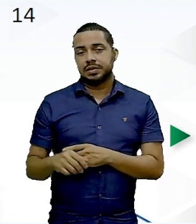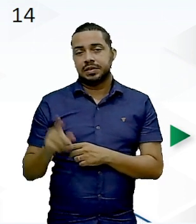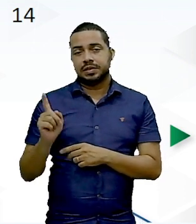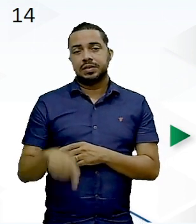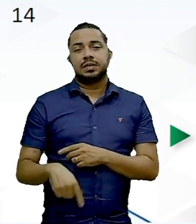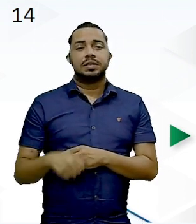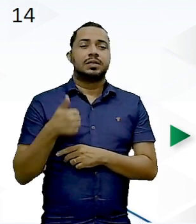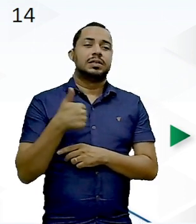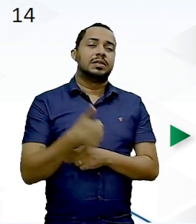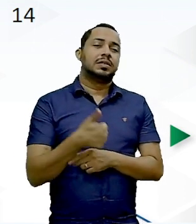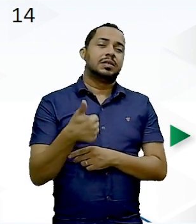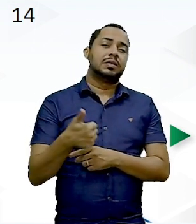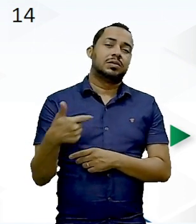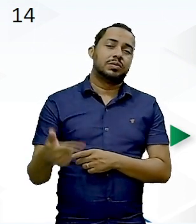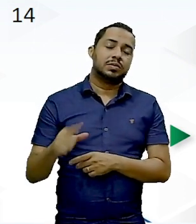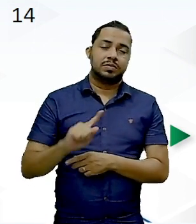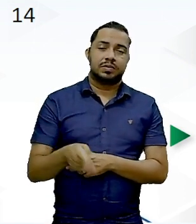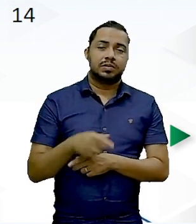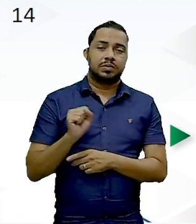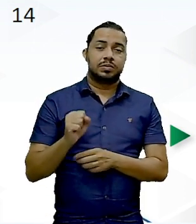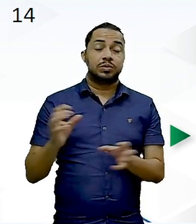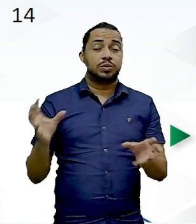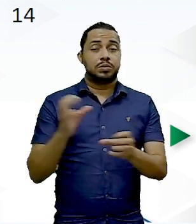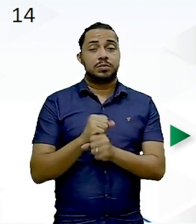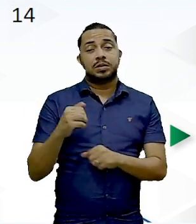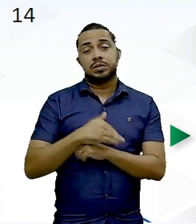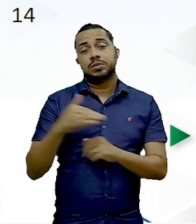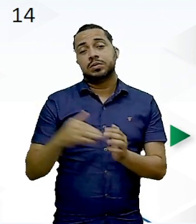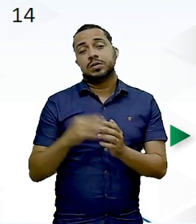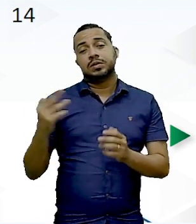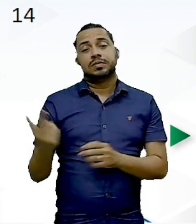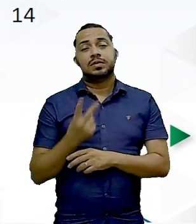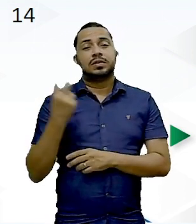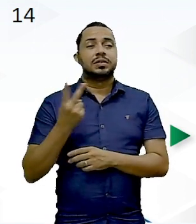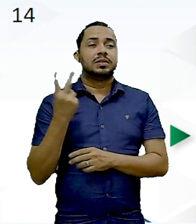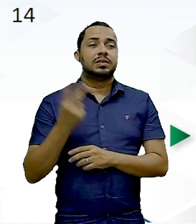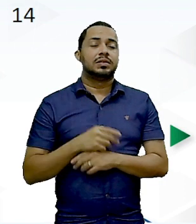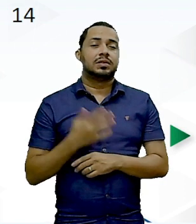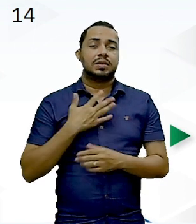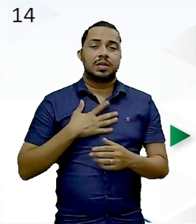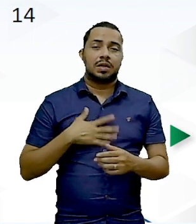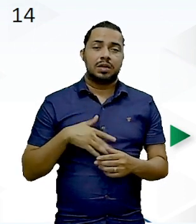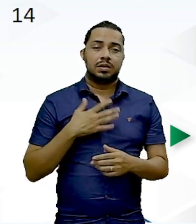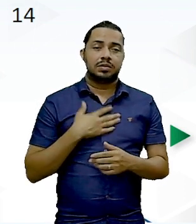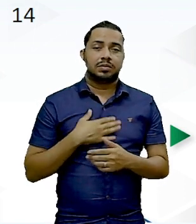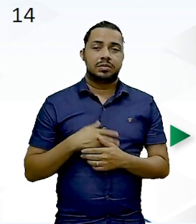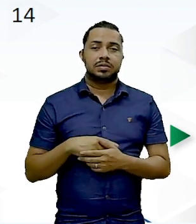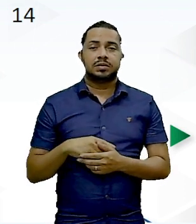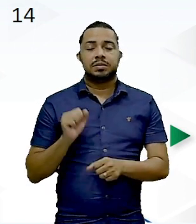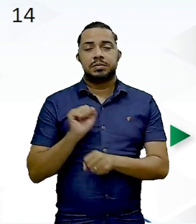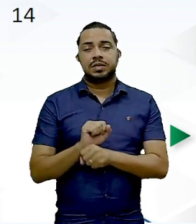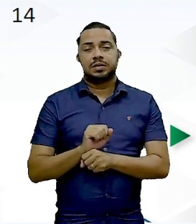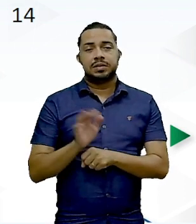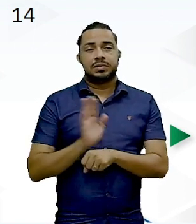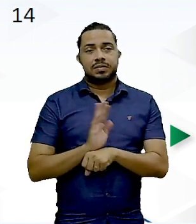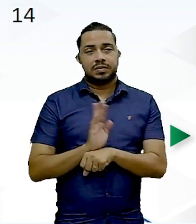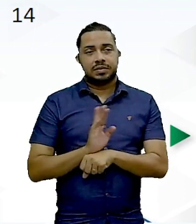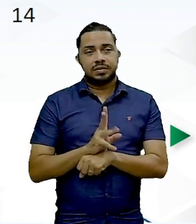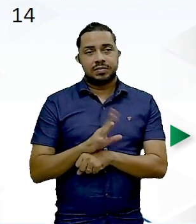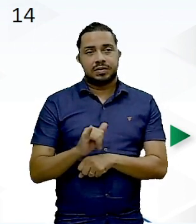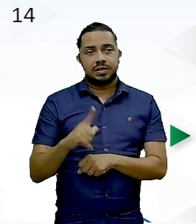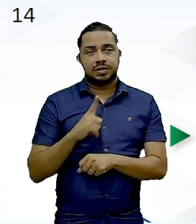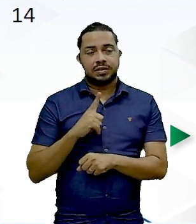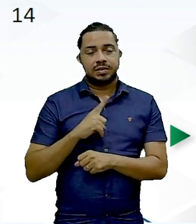ser 112,8, que é só somar, tá? Todos esses valores, soma aí com calma, dá uma pausa no vídeo e soma, que você vai